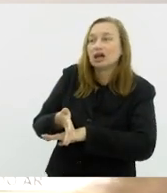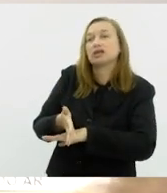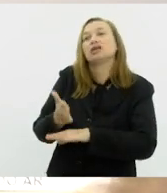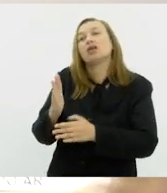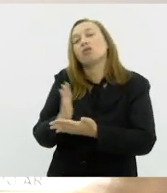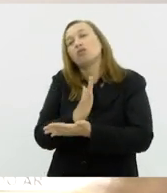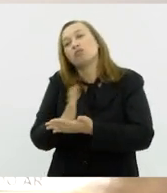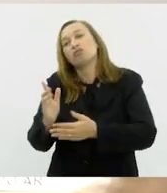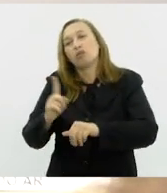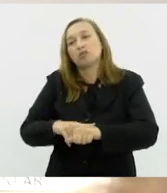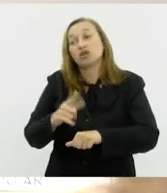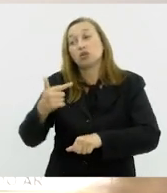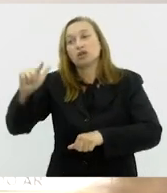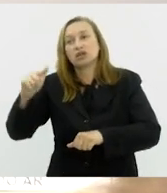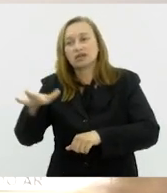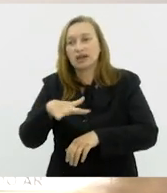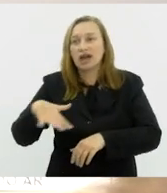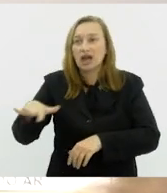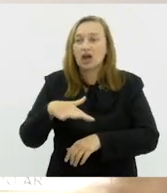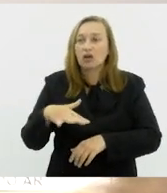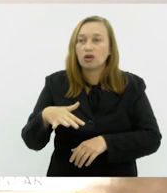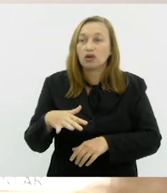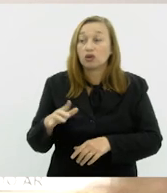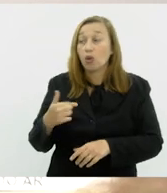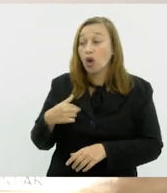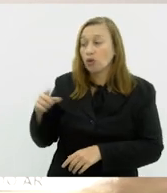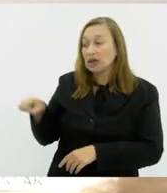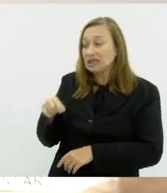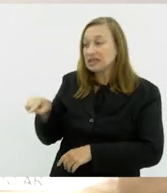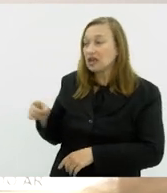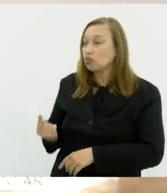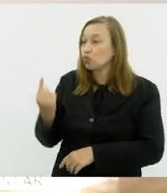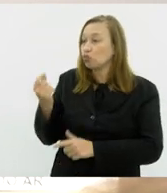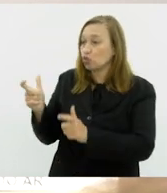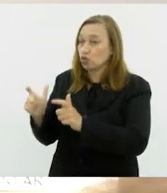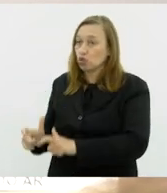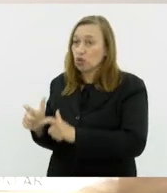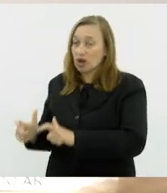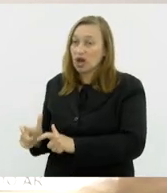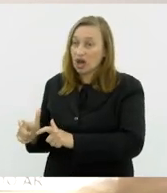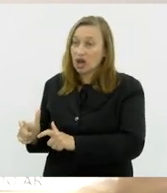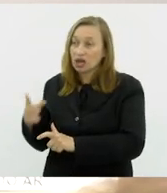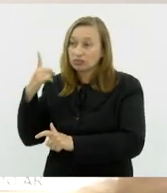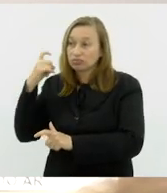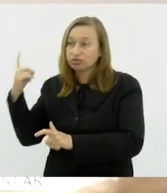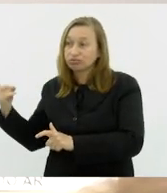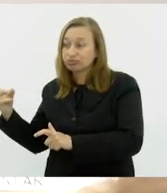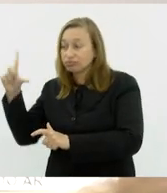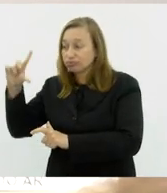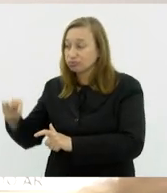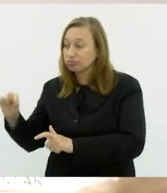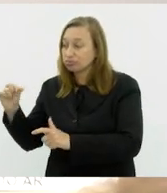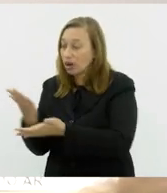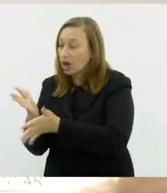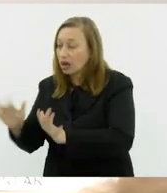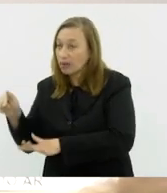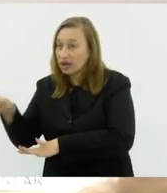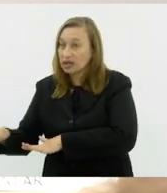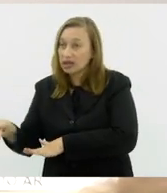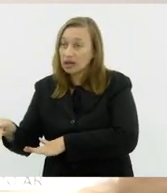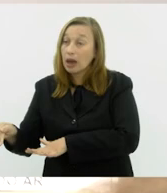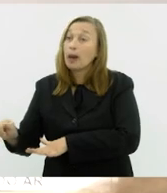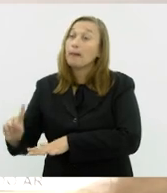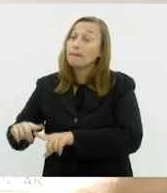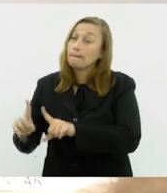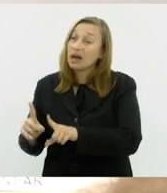o que eu falo para os senhores é, a hora que eu elimino uma rota, eu acabo com o barulho ali, mas esse barulho vai ser